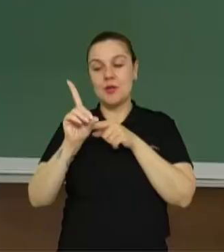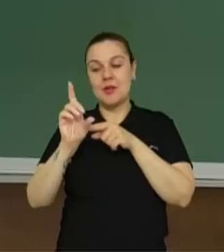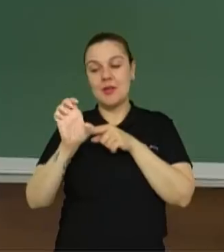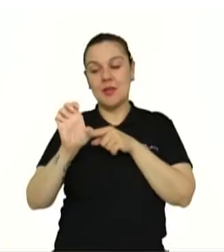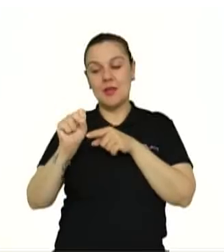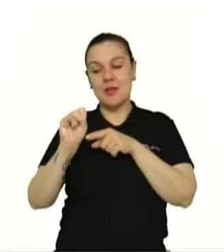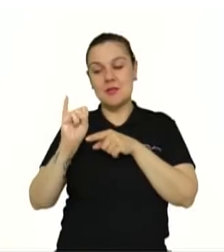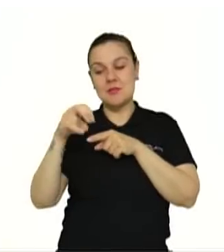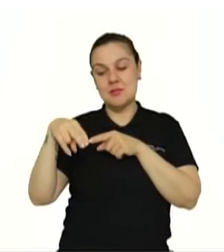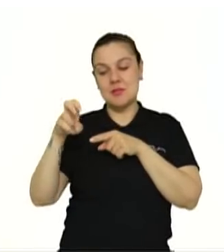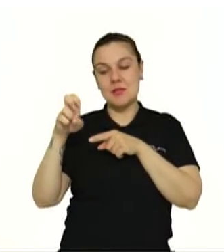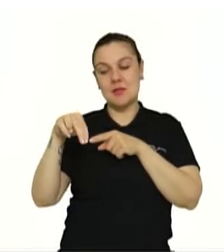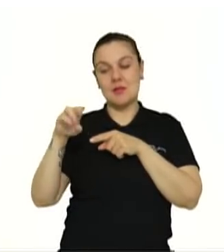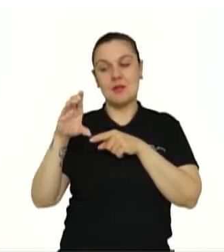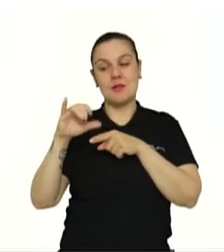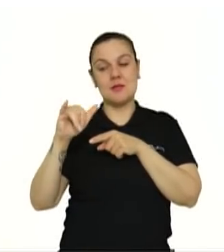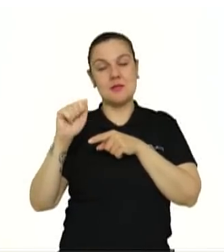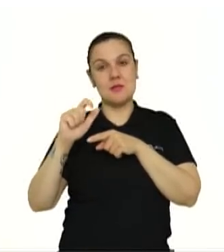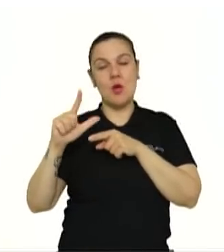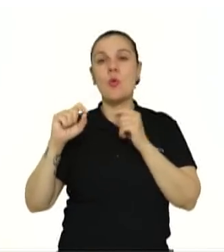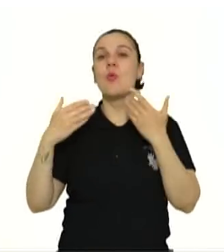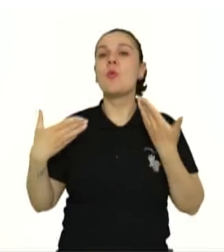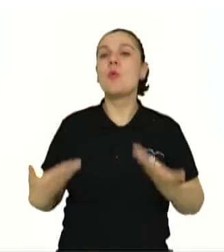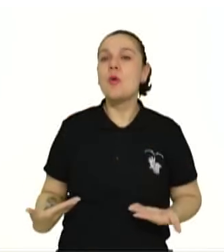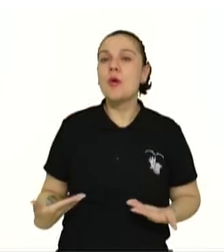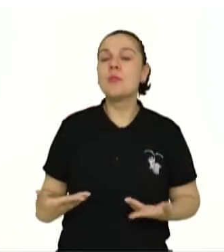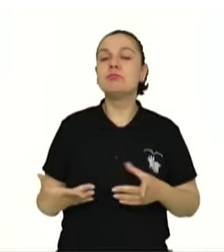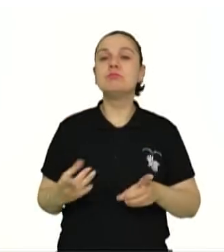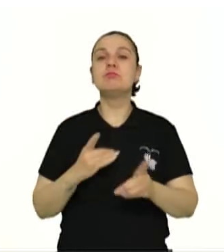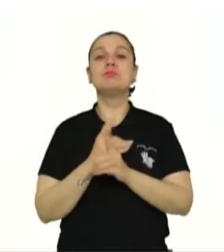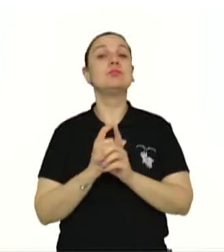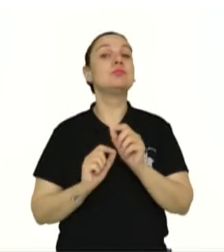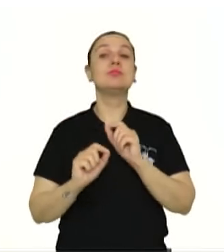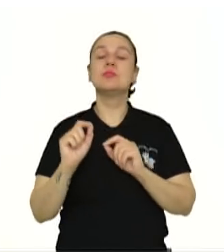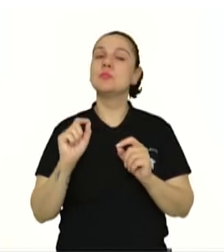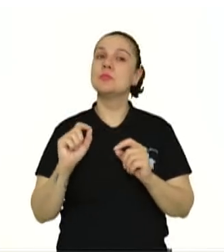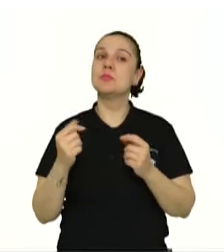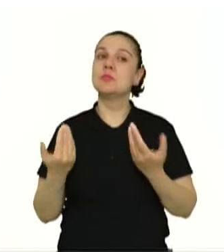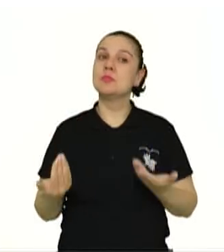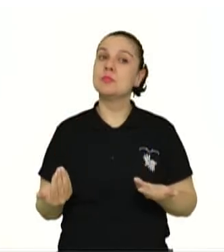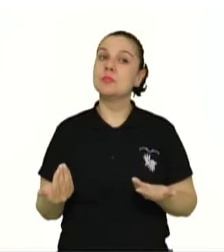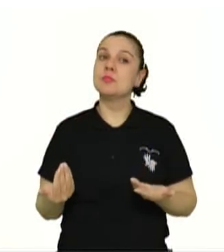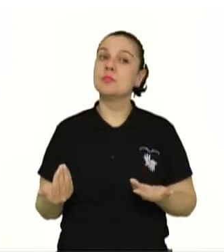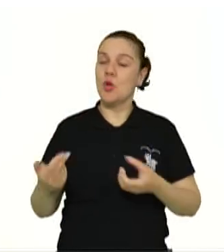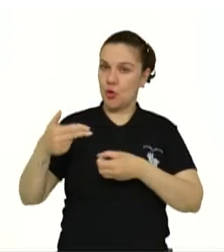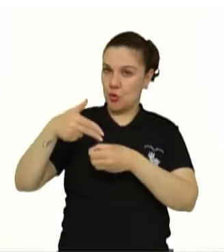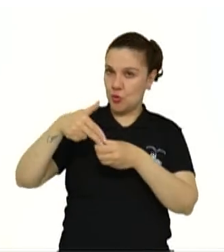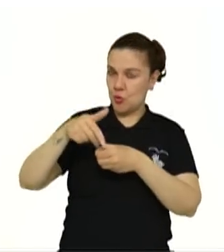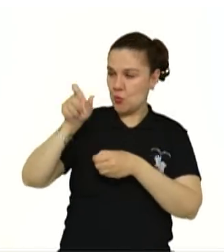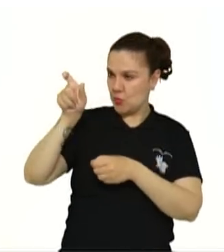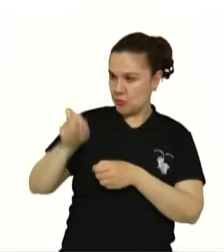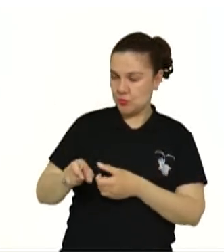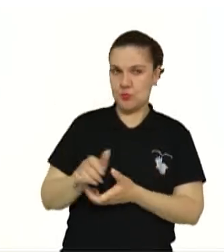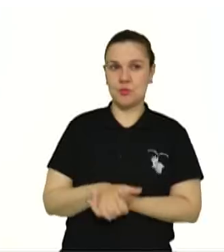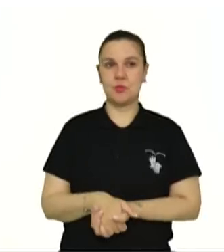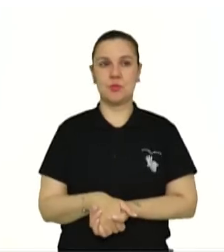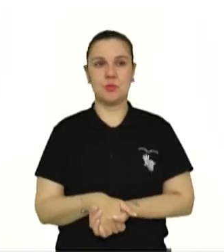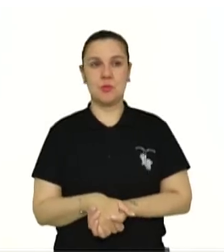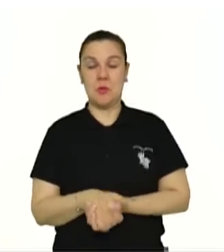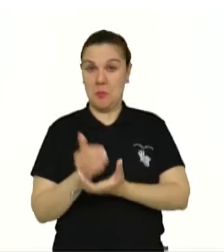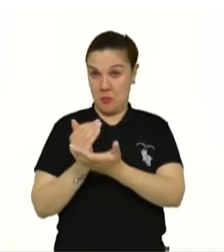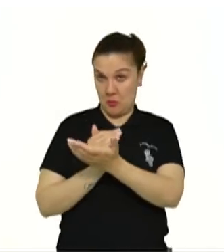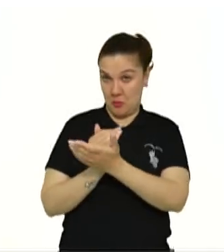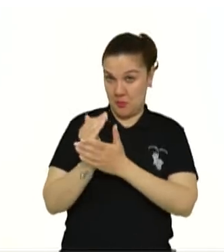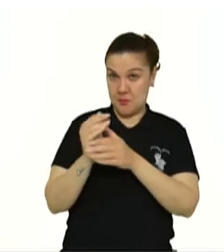desinencial, que apareceu nesta aula, é aquele identificado pelo ou pelo núcleo do sujeito,